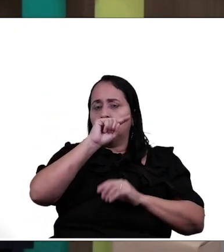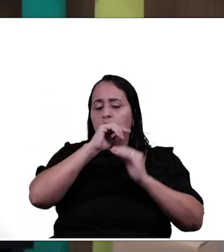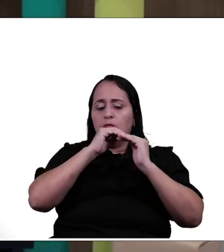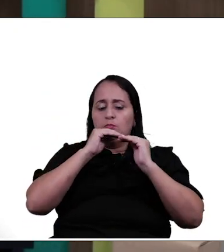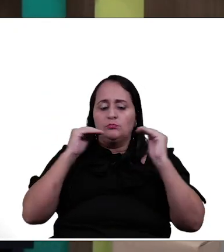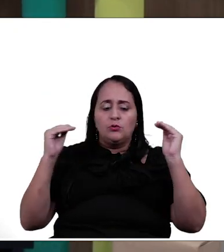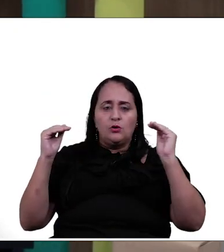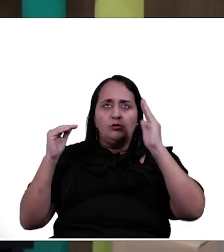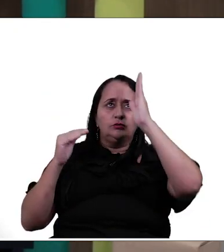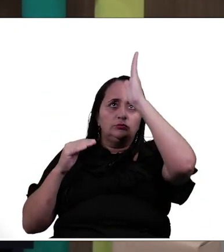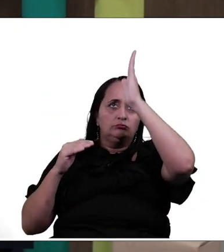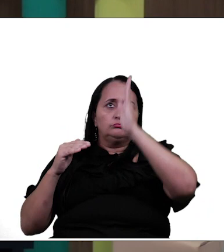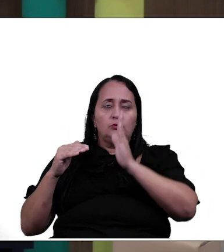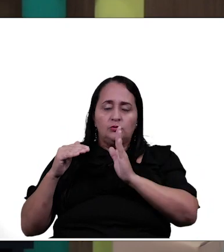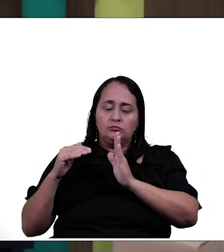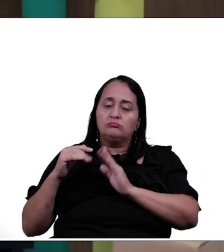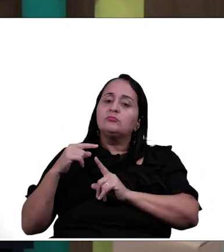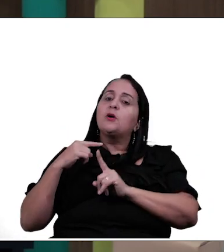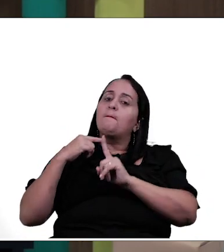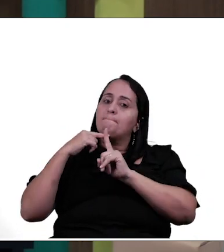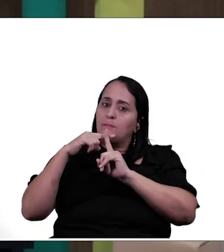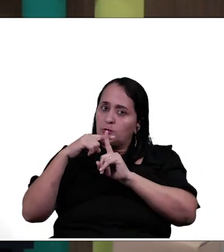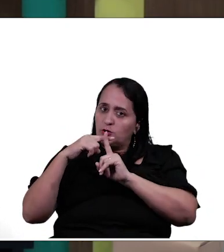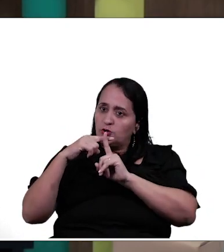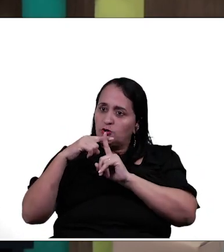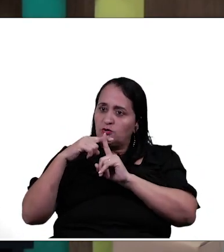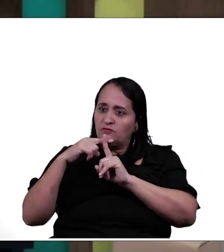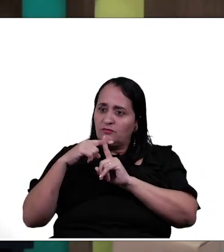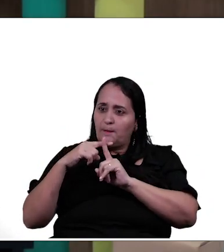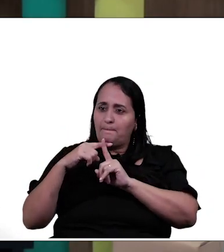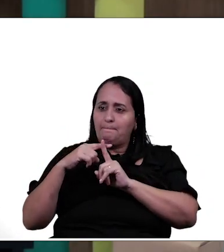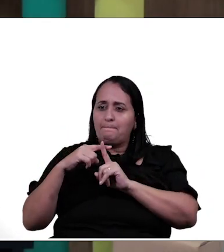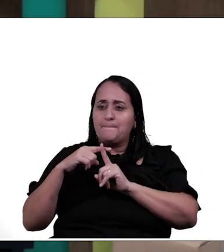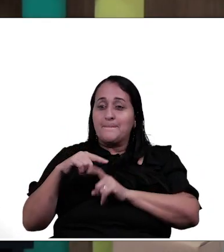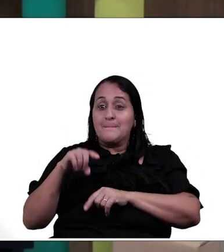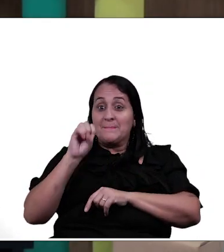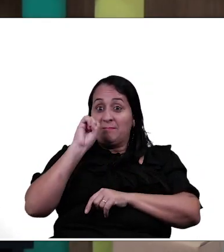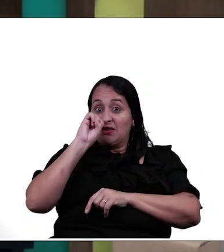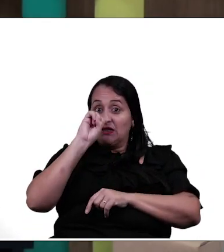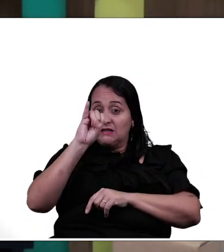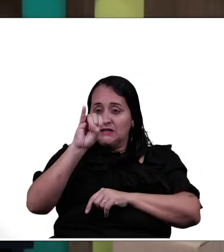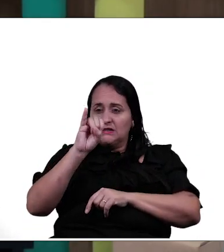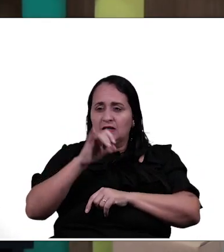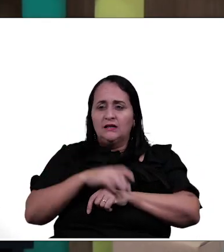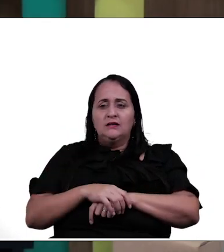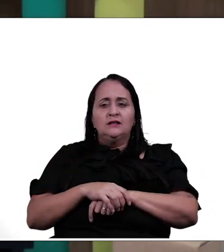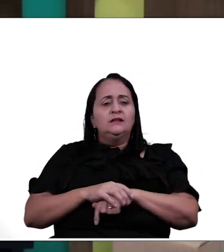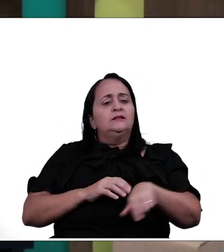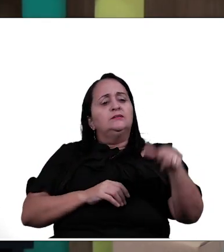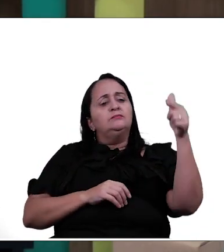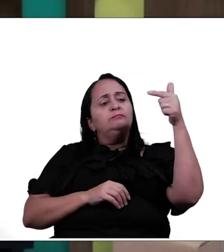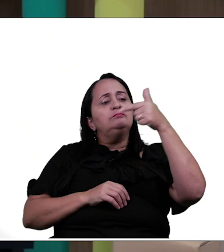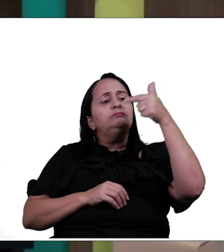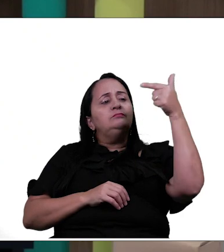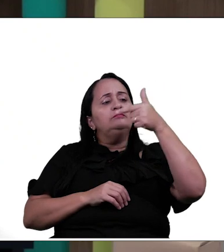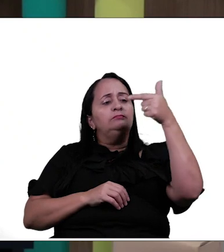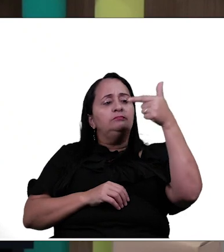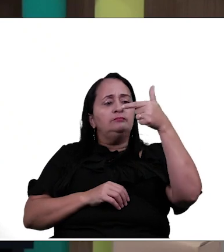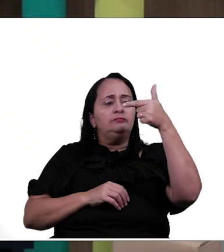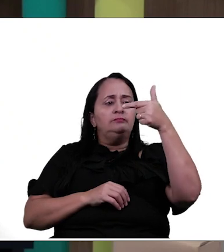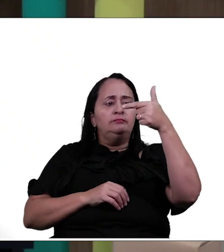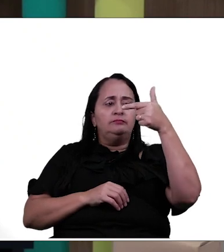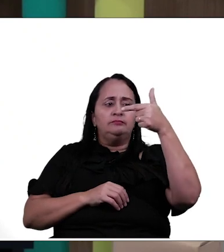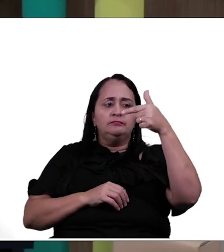os seus elementos, exceto zero. Q menos, todos os elementos